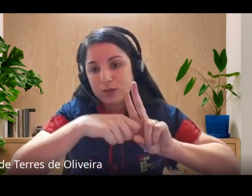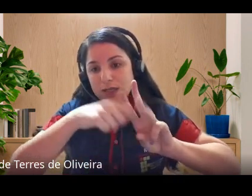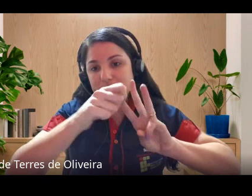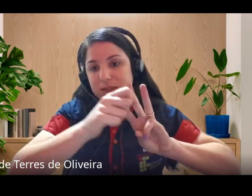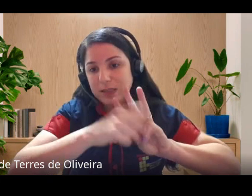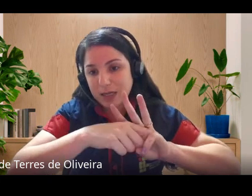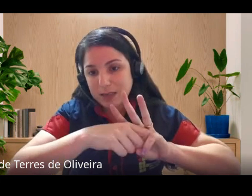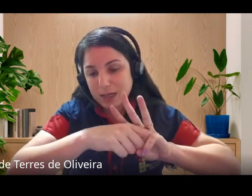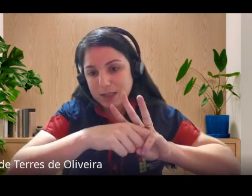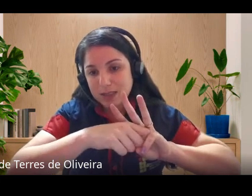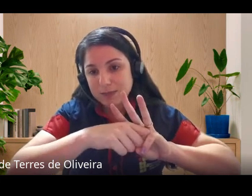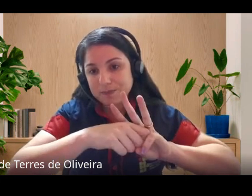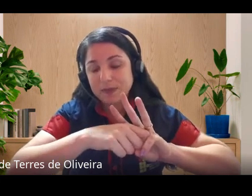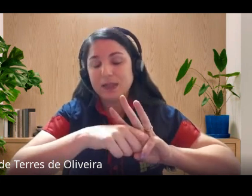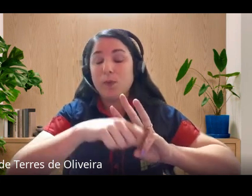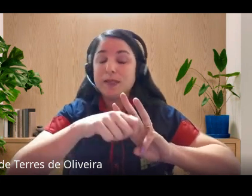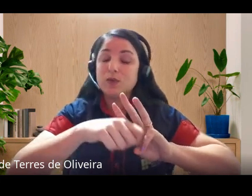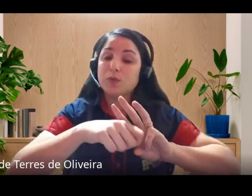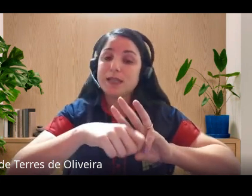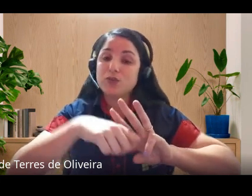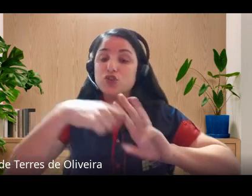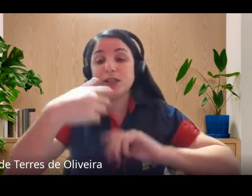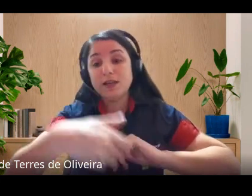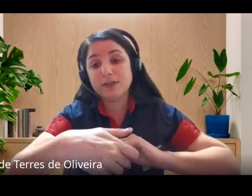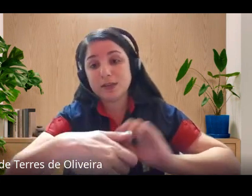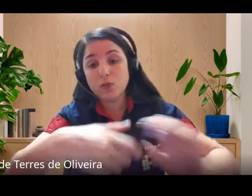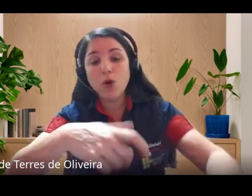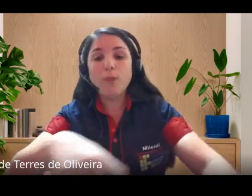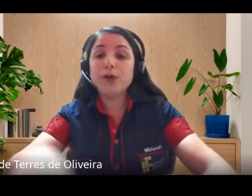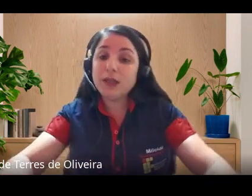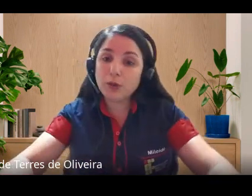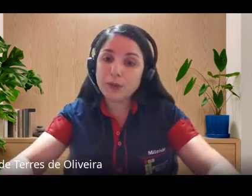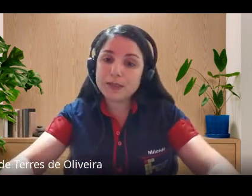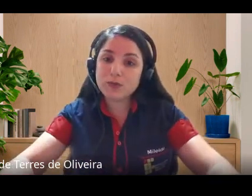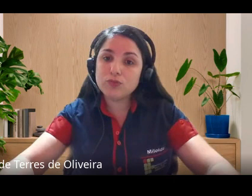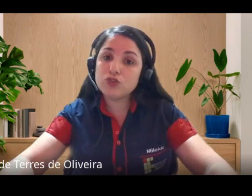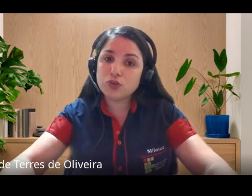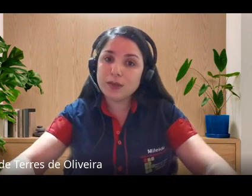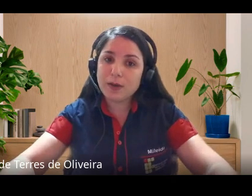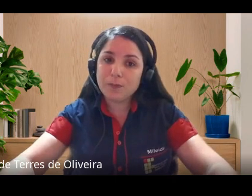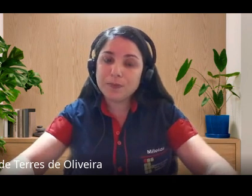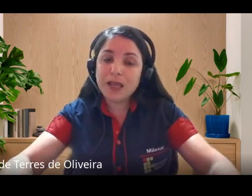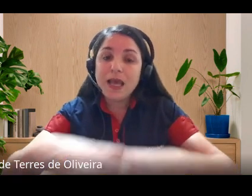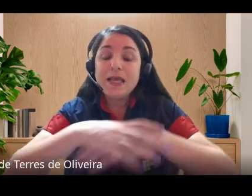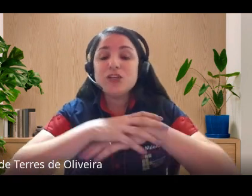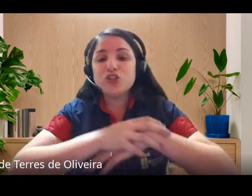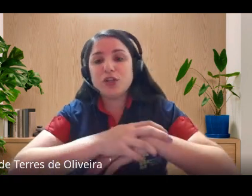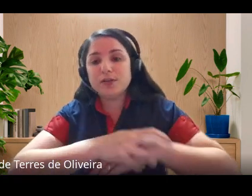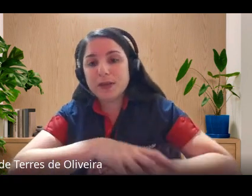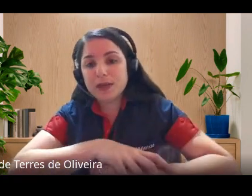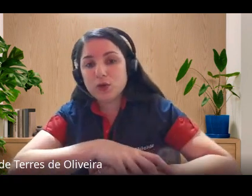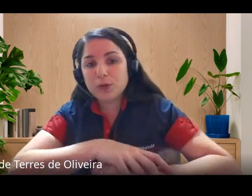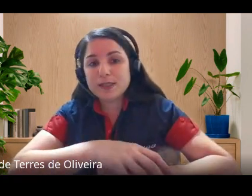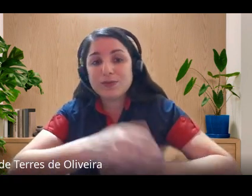2 meses, 3 meses. Então, esse é um processo de derivação por incorporação de numeral. E a gente